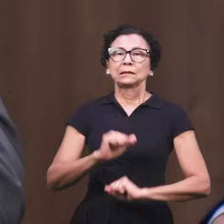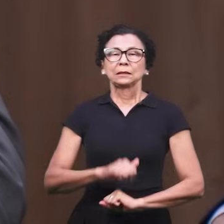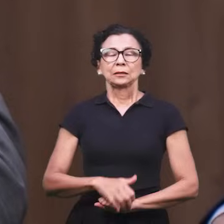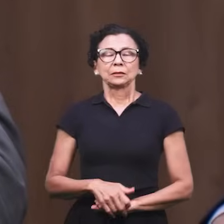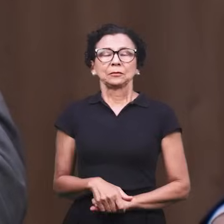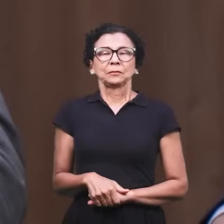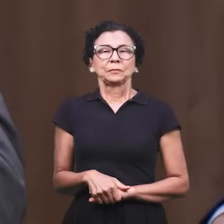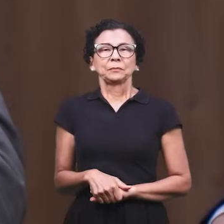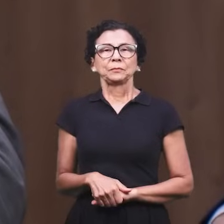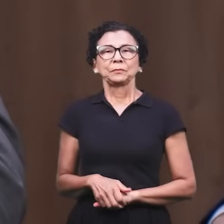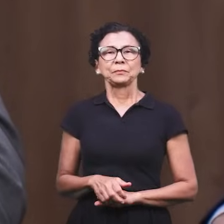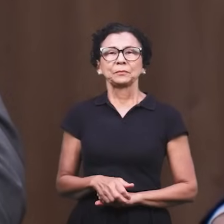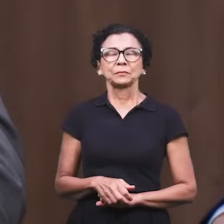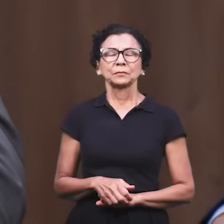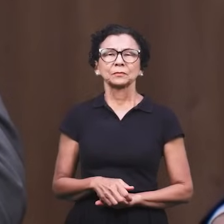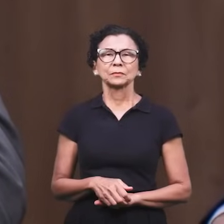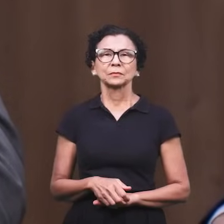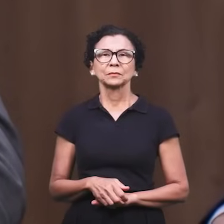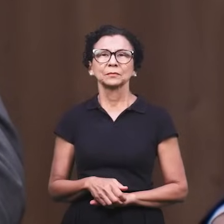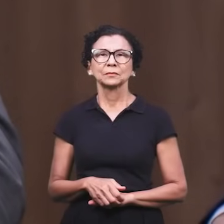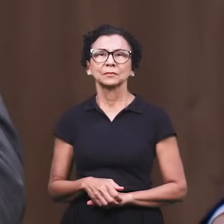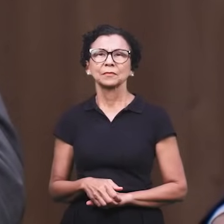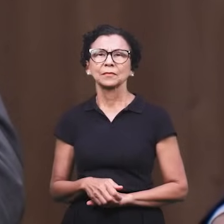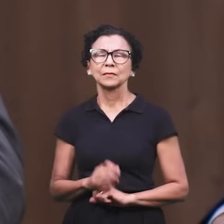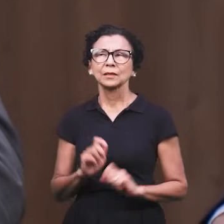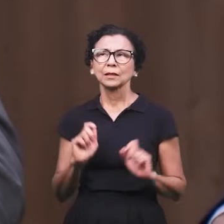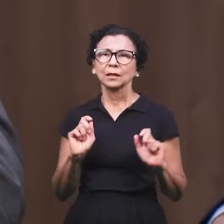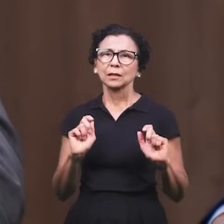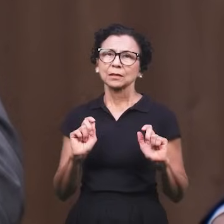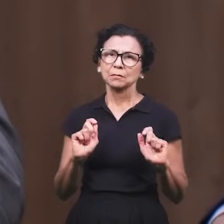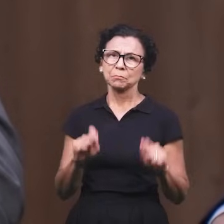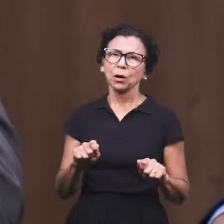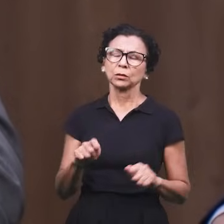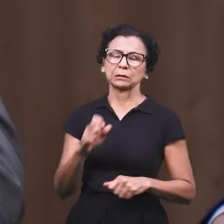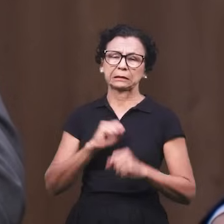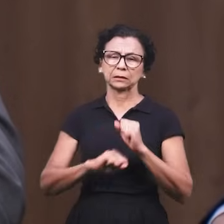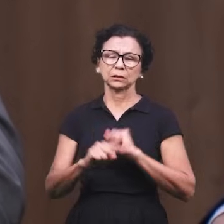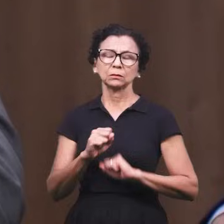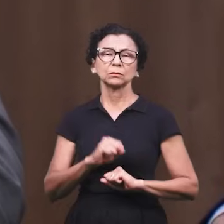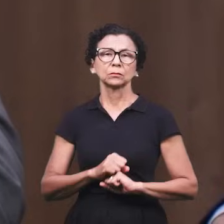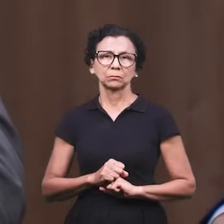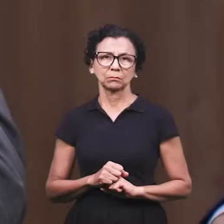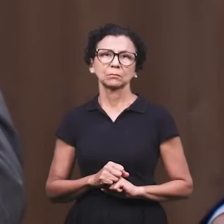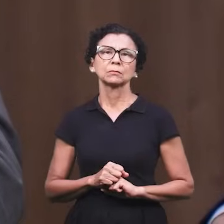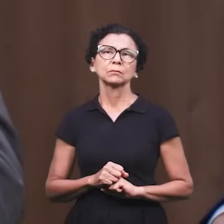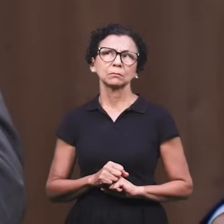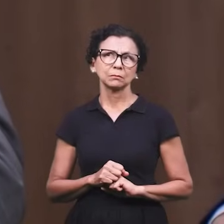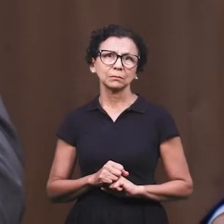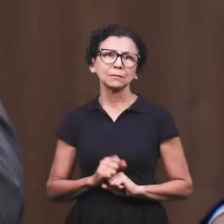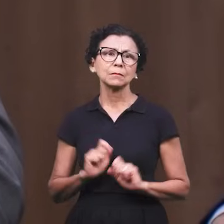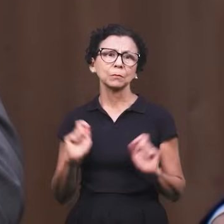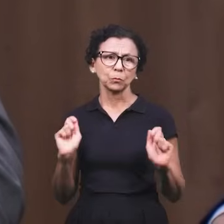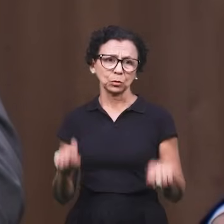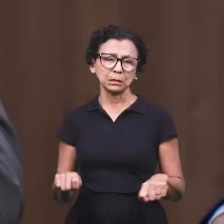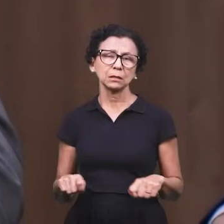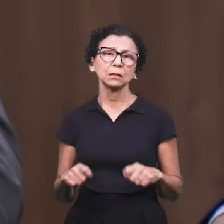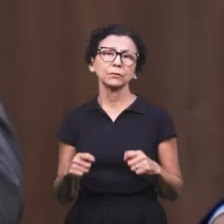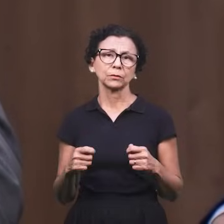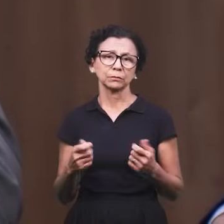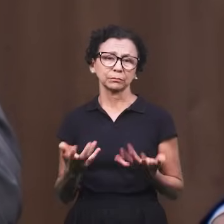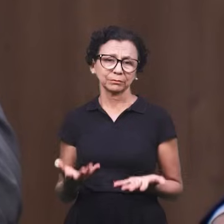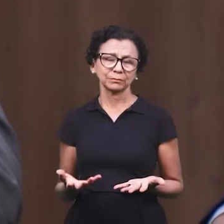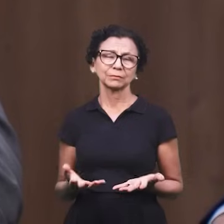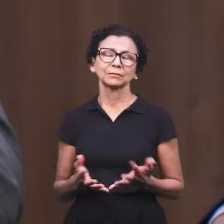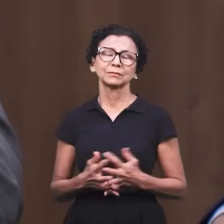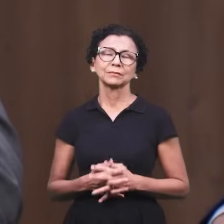O crente pode ficar ansioso? Nós não somos super-homens. E pode acontecer. Mas o que a palavra